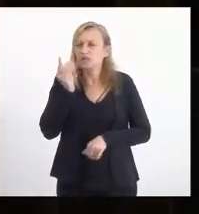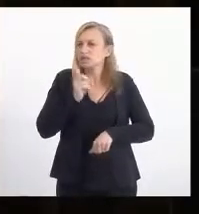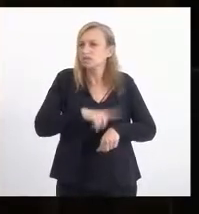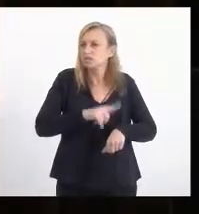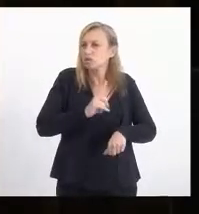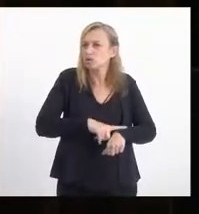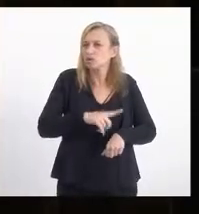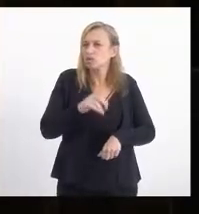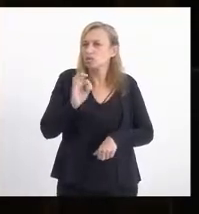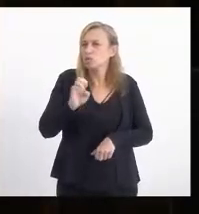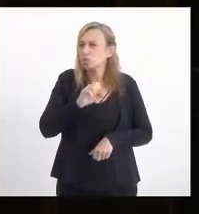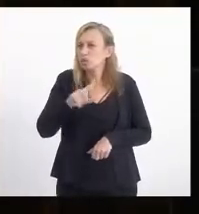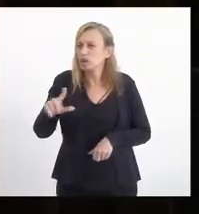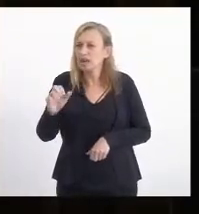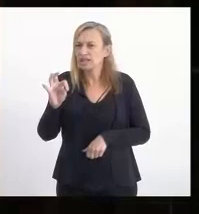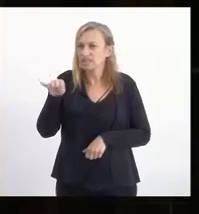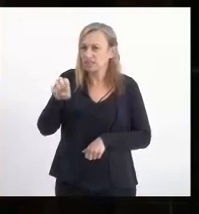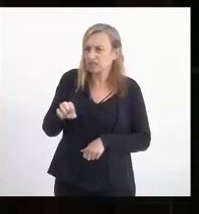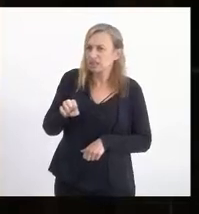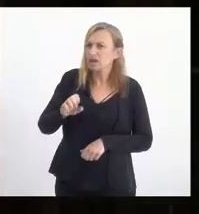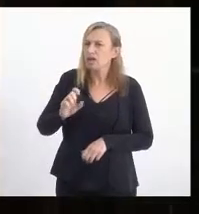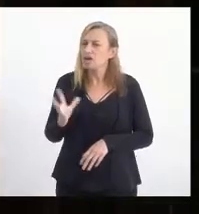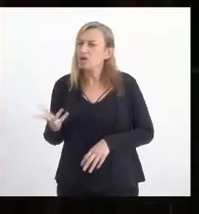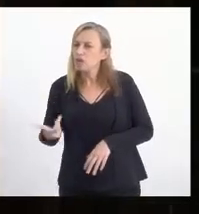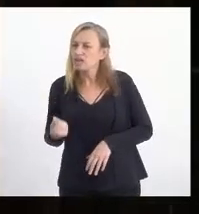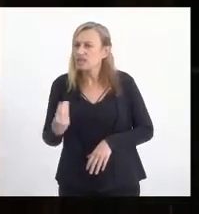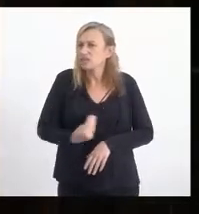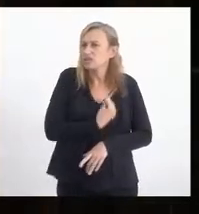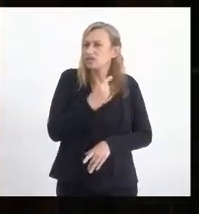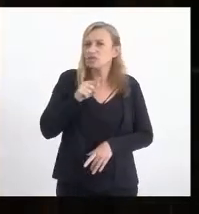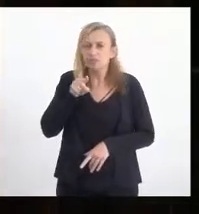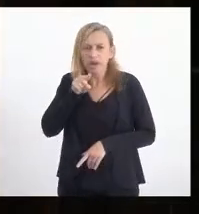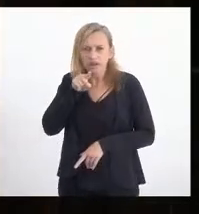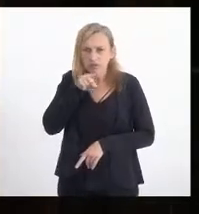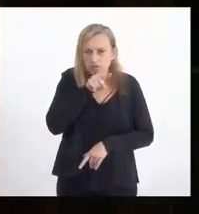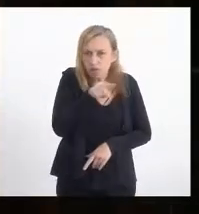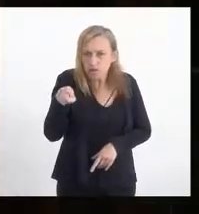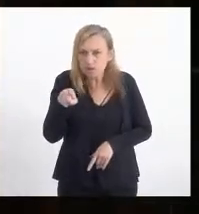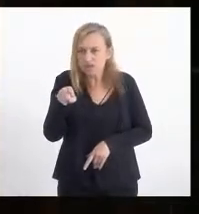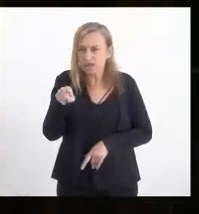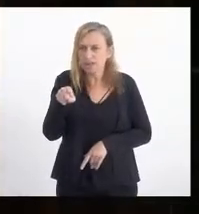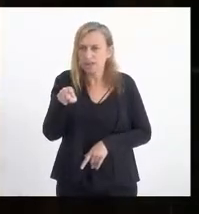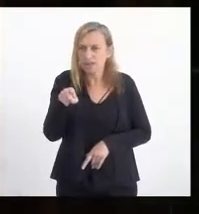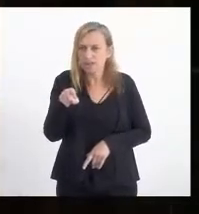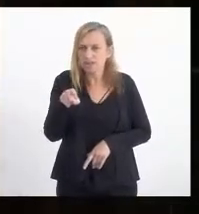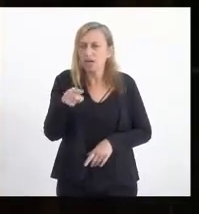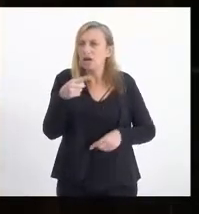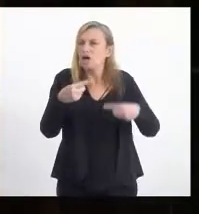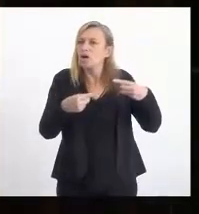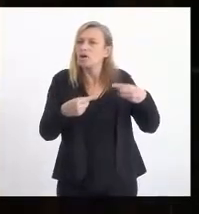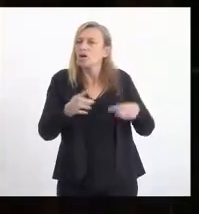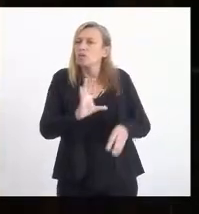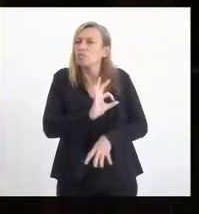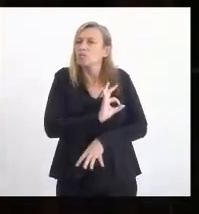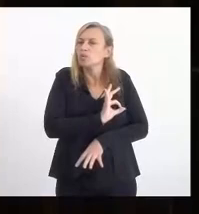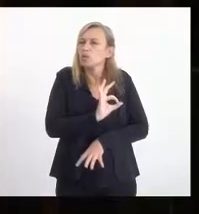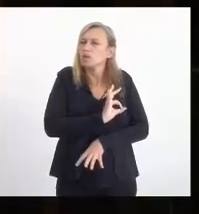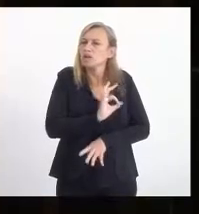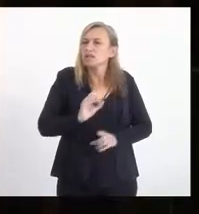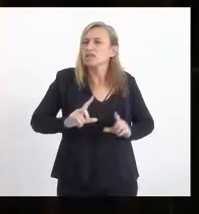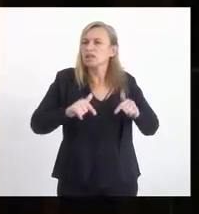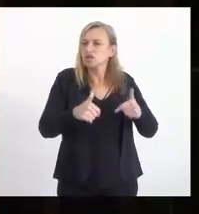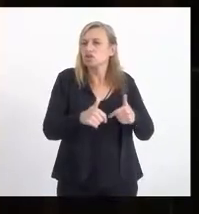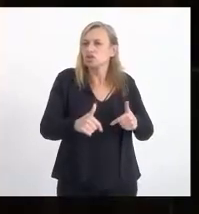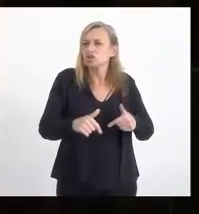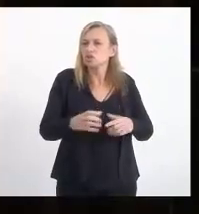Portugal Alexander de dar uma melhor qualidade de vida para vocês que fazem a polícia acontecer